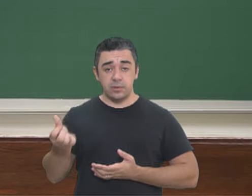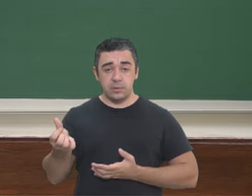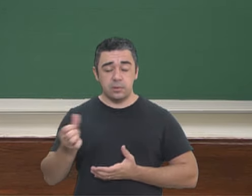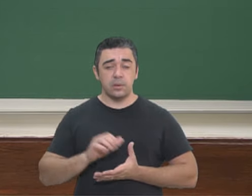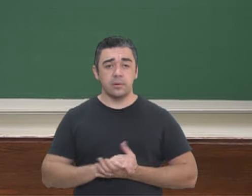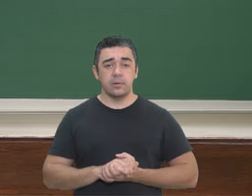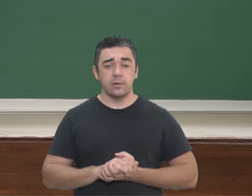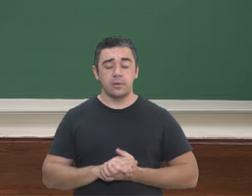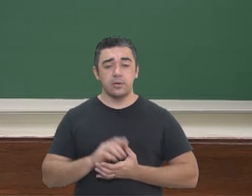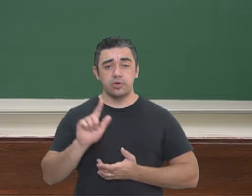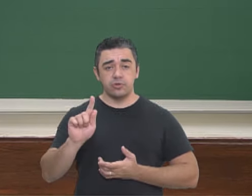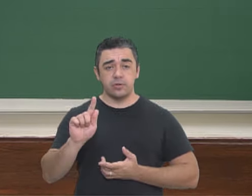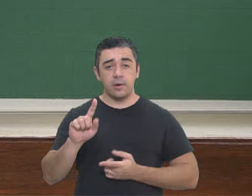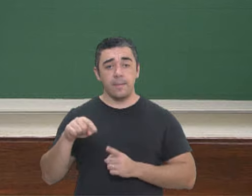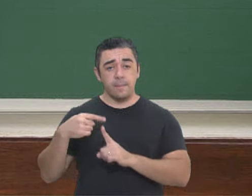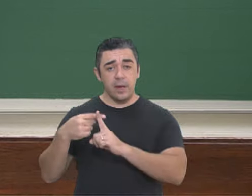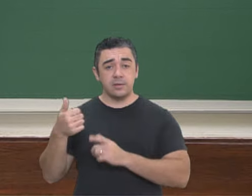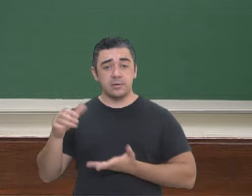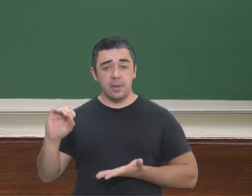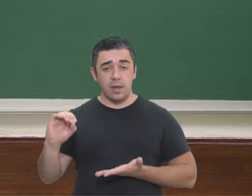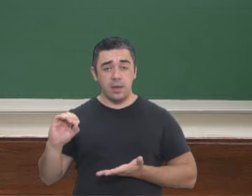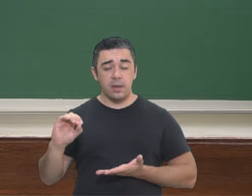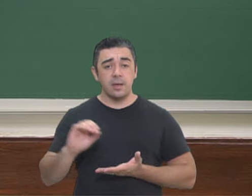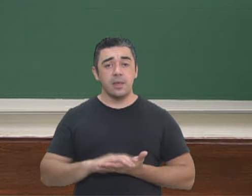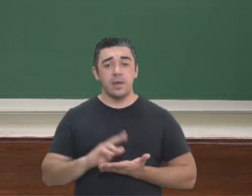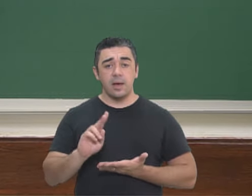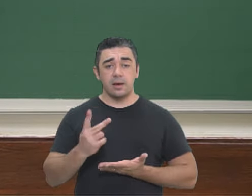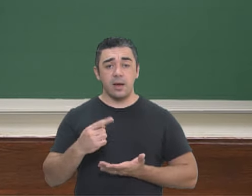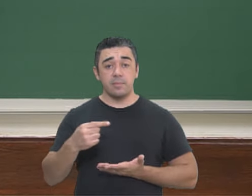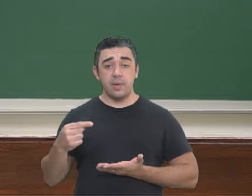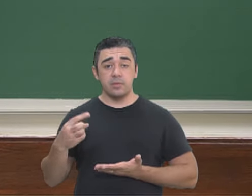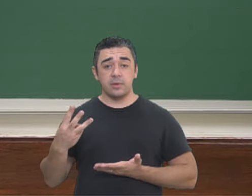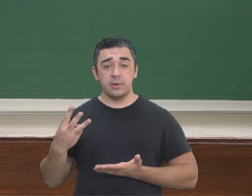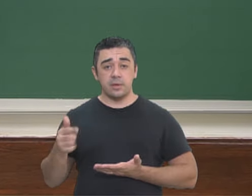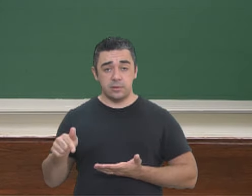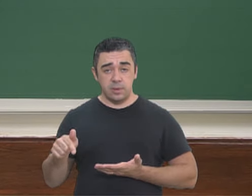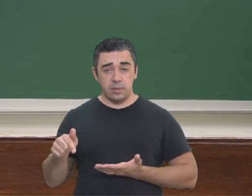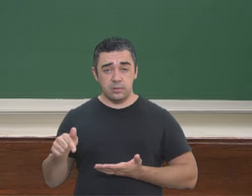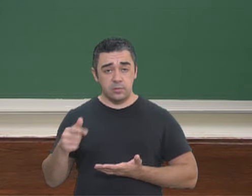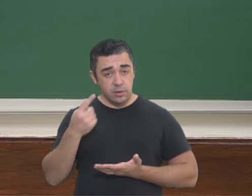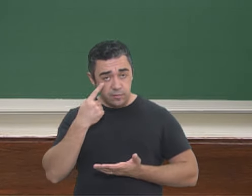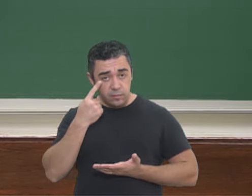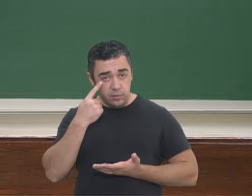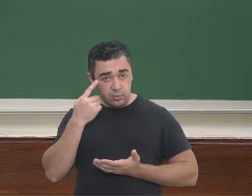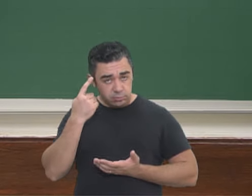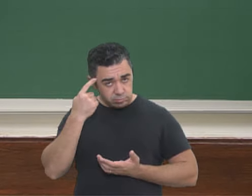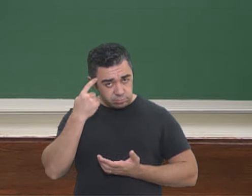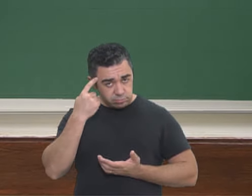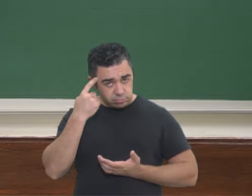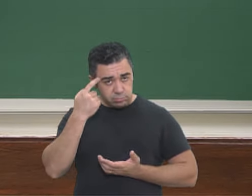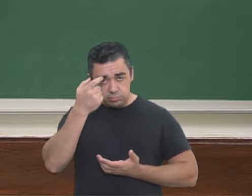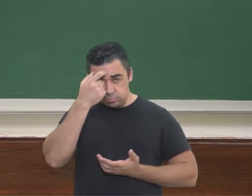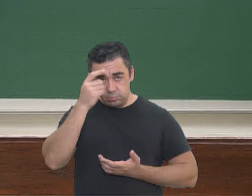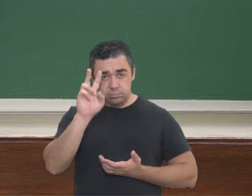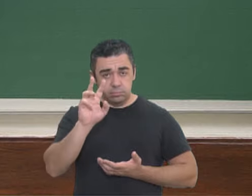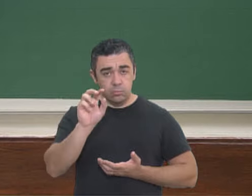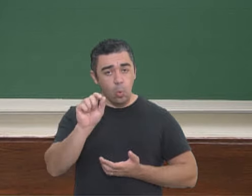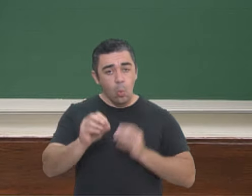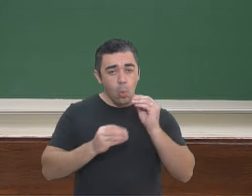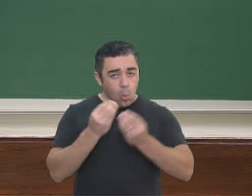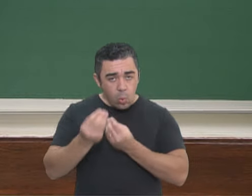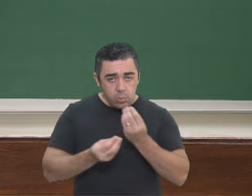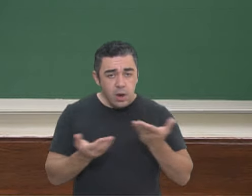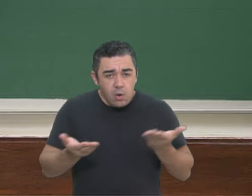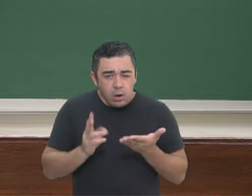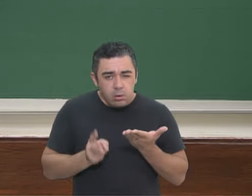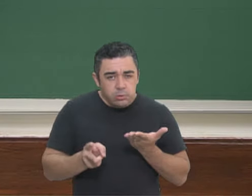Após acionar o controle pela sexta vez, a distância entre ela e o carrinho era de menos 11.